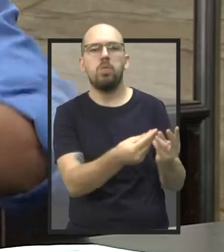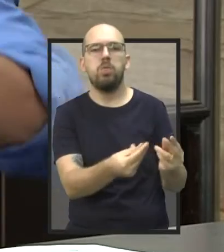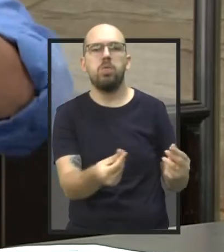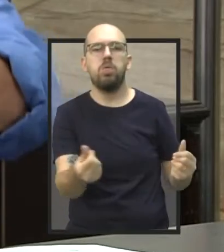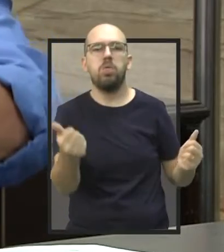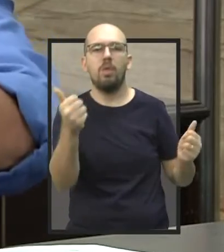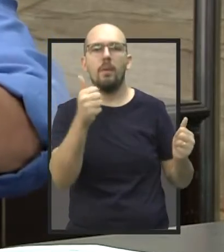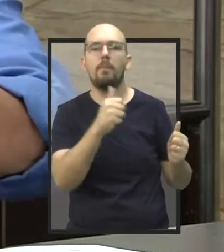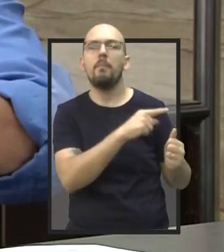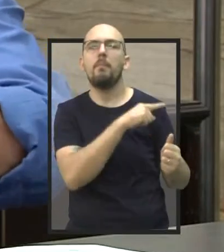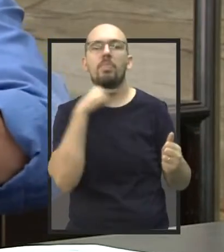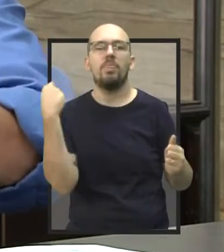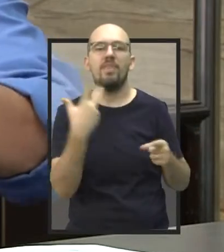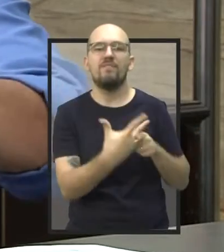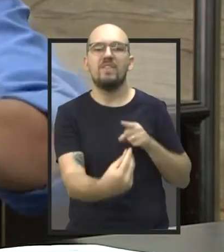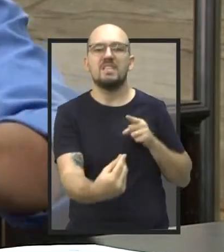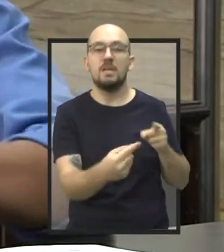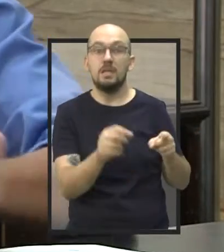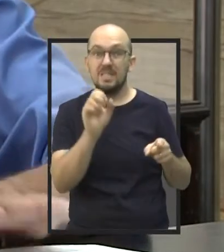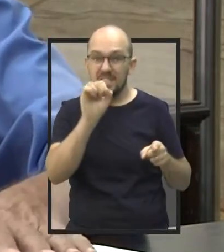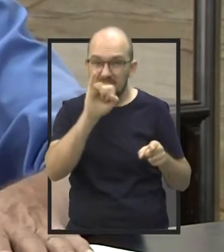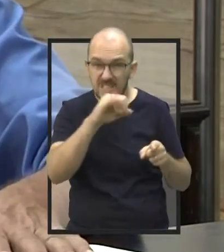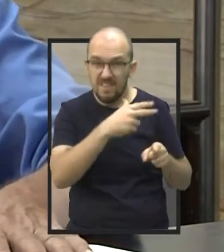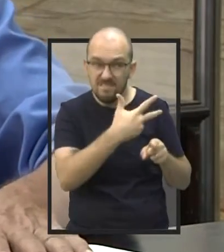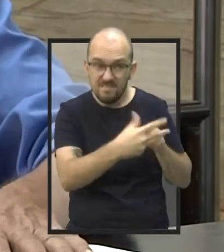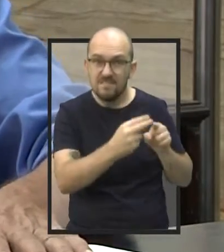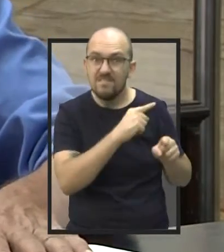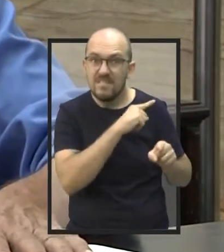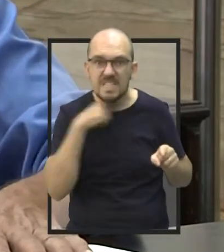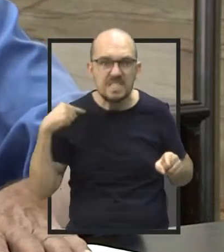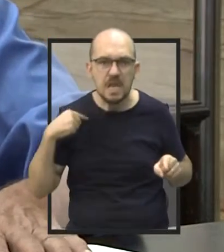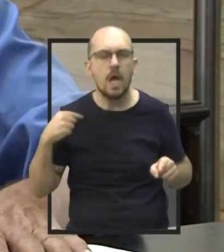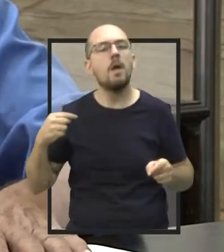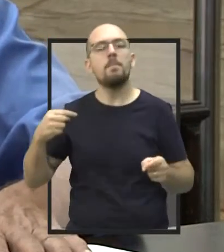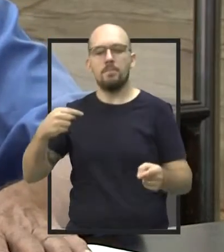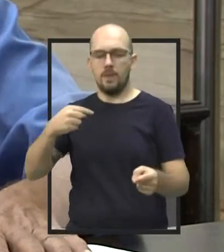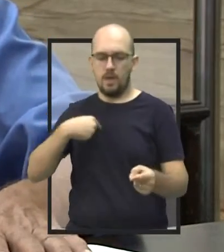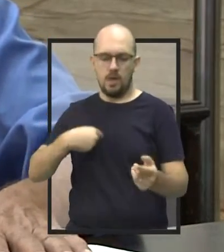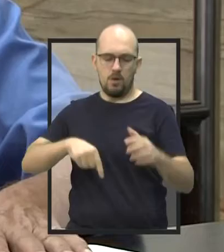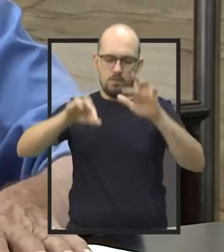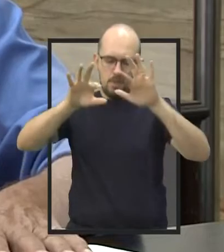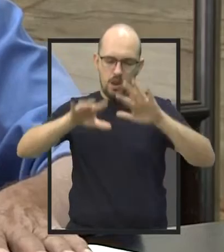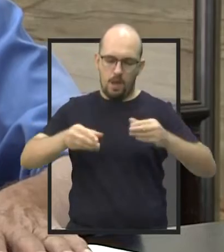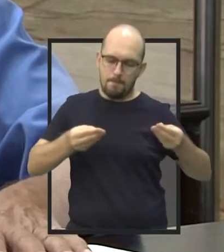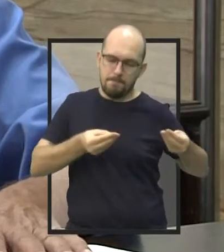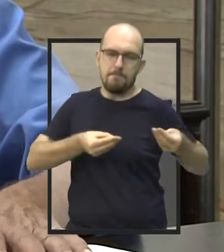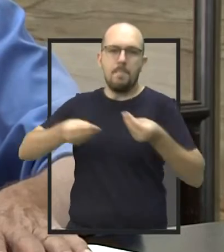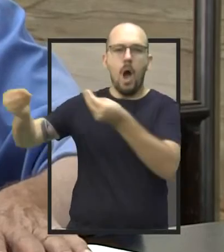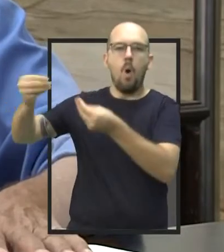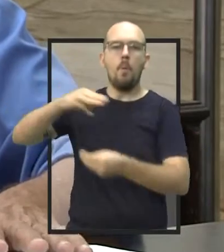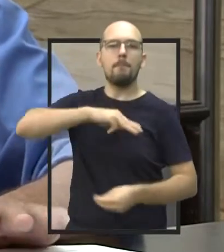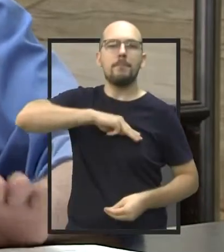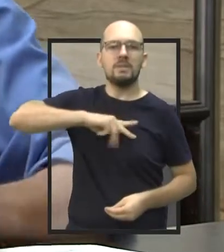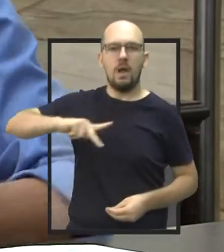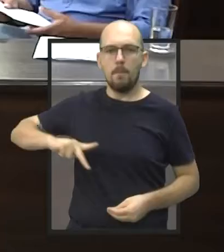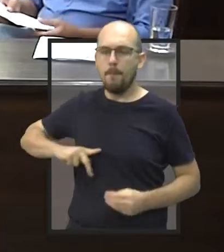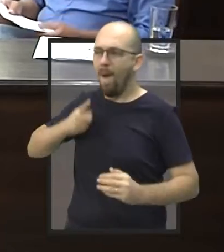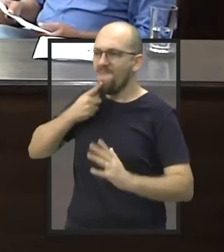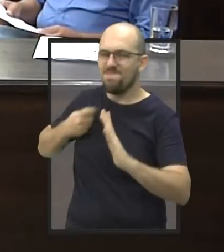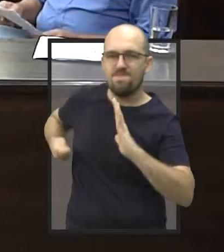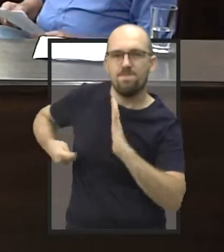validade. Se perder, eu vou ser um dos primeiros vereadores a encaminhar isso tudo ao Ministério Público, ao Tribunal de Contas da